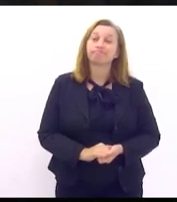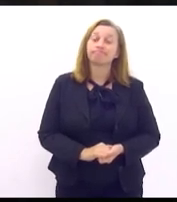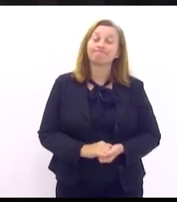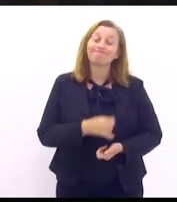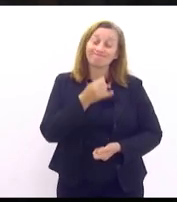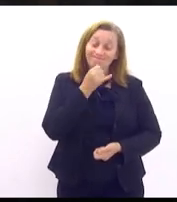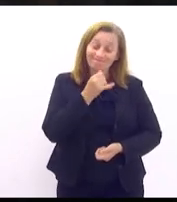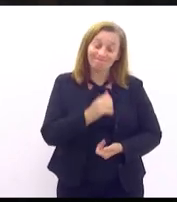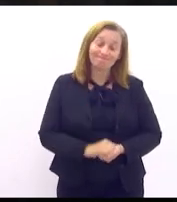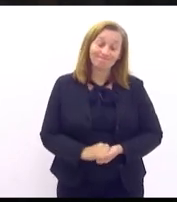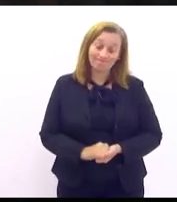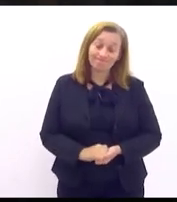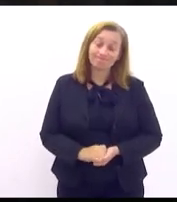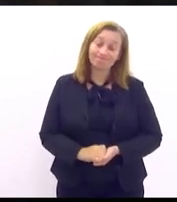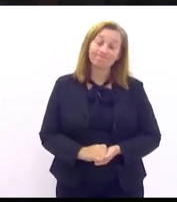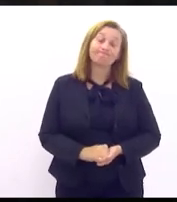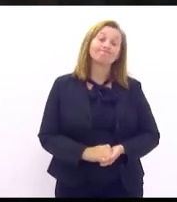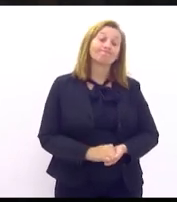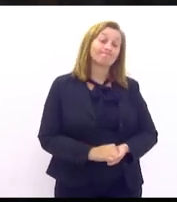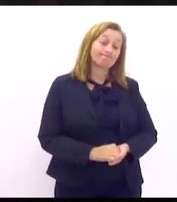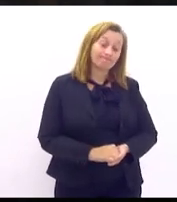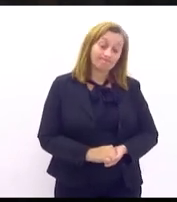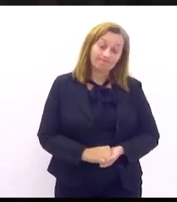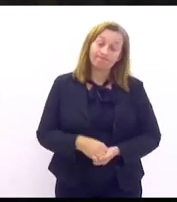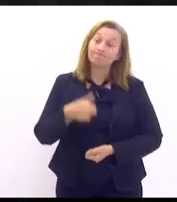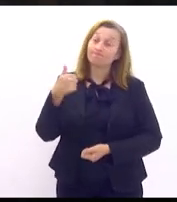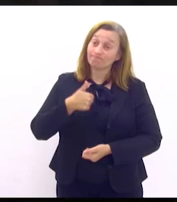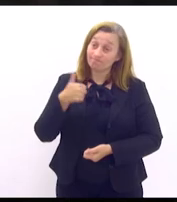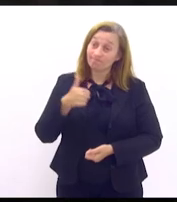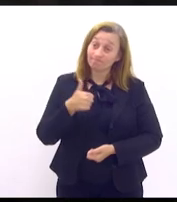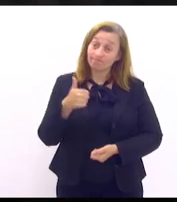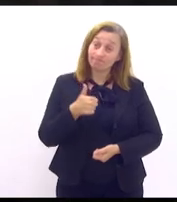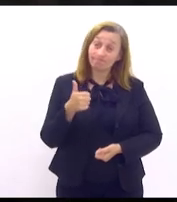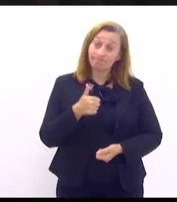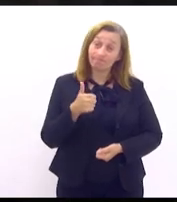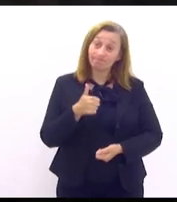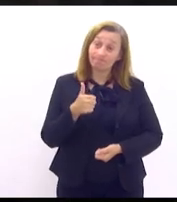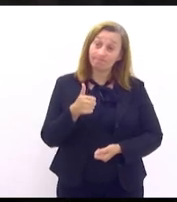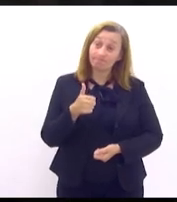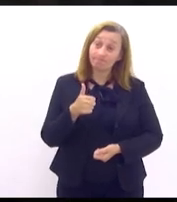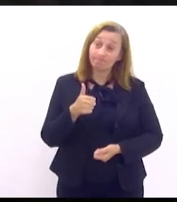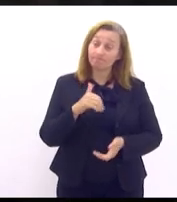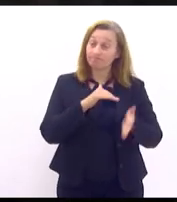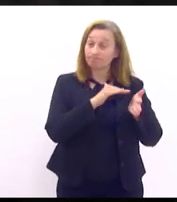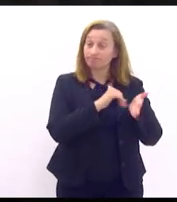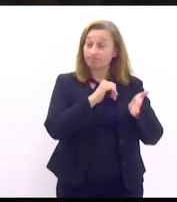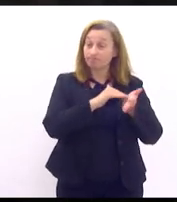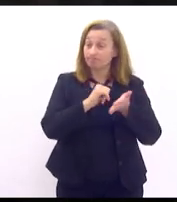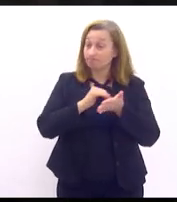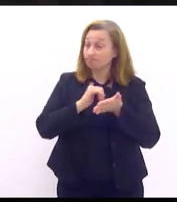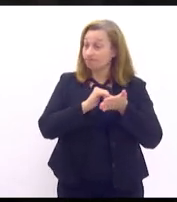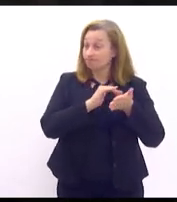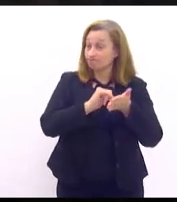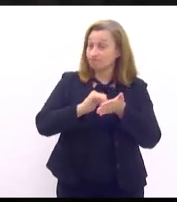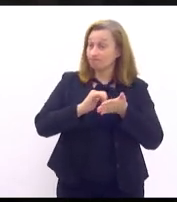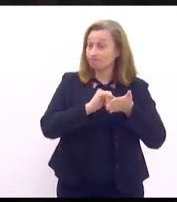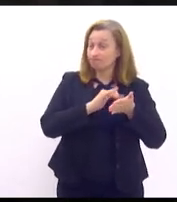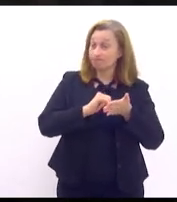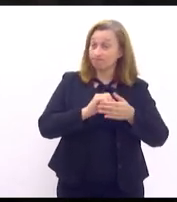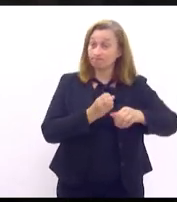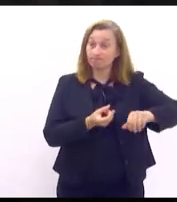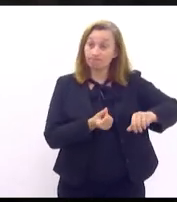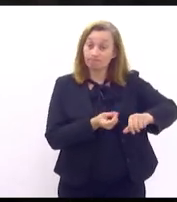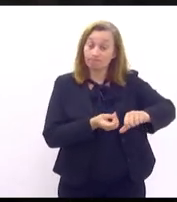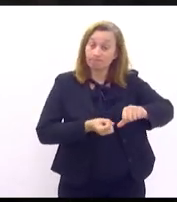grave, porque primeiro vem o desmonte dos fundos, ou melhor, primeiro vem o desmonte do Supera